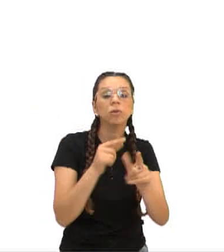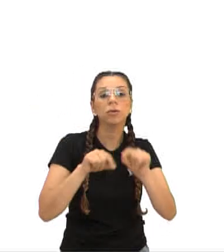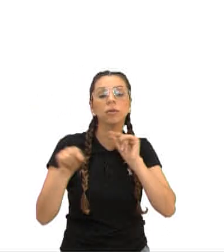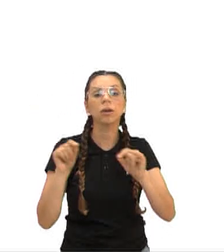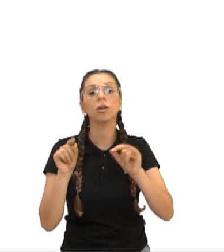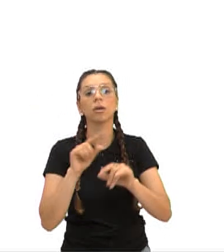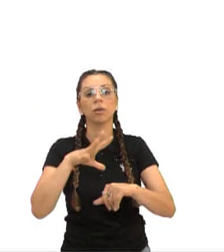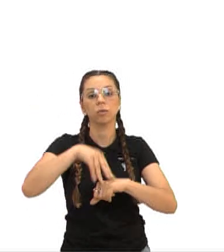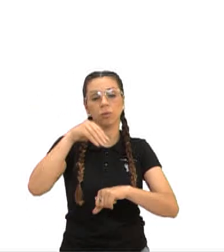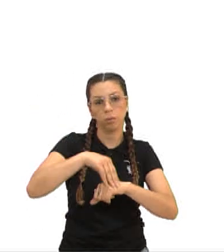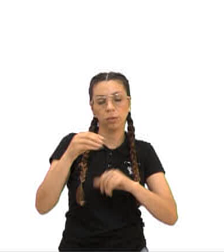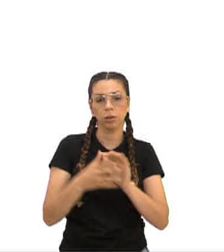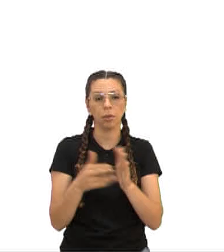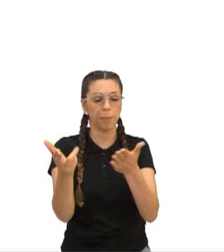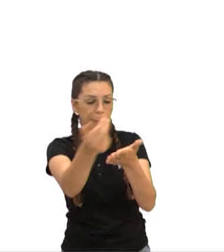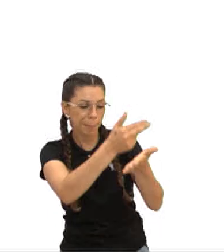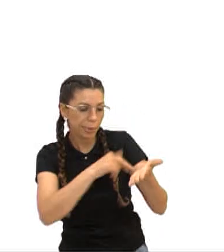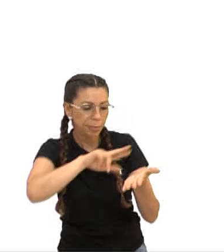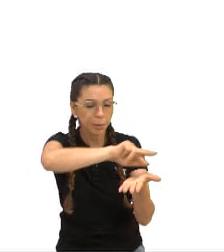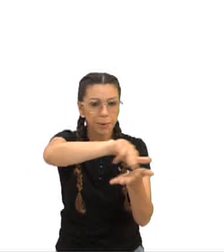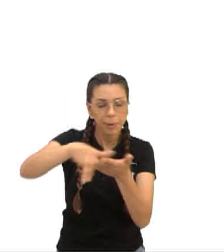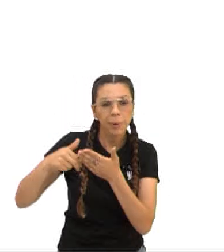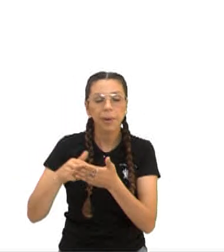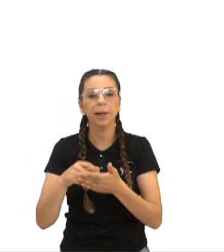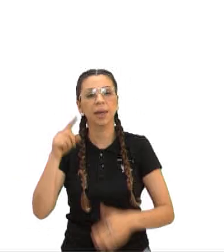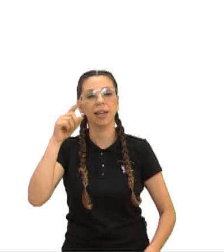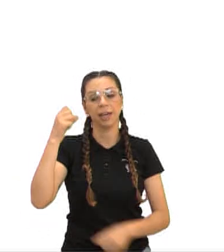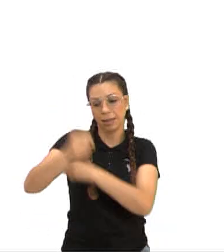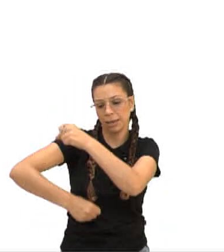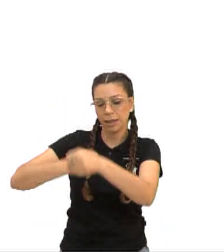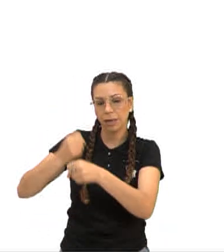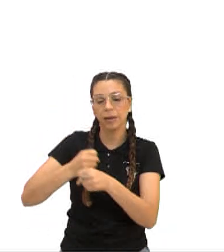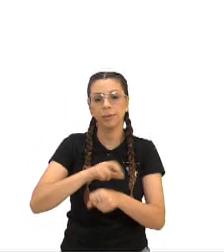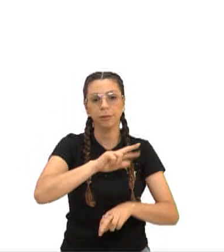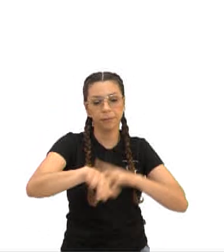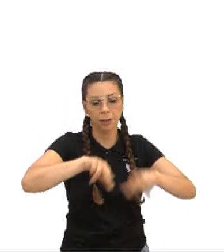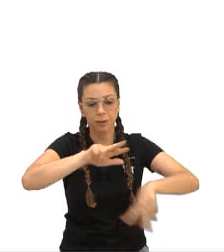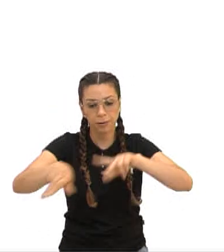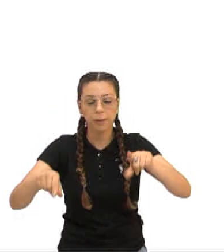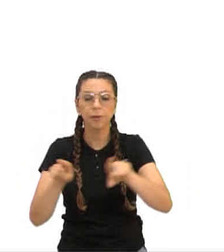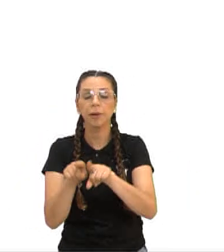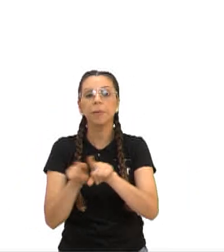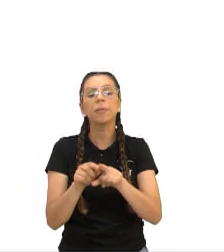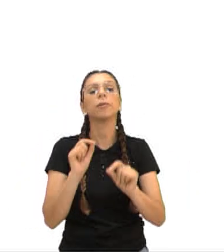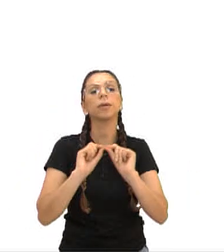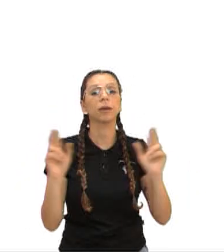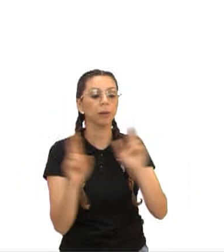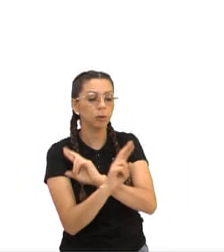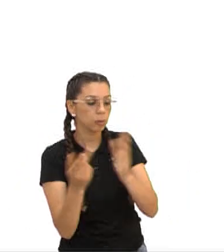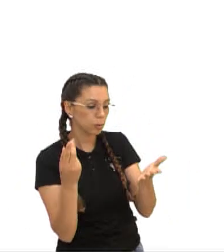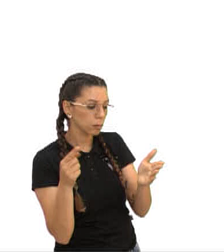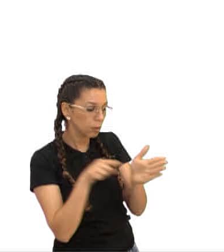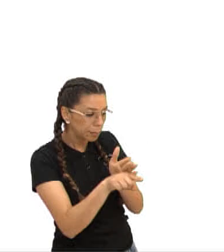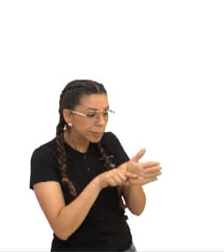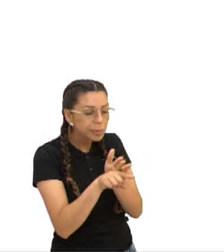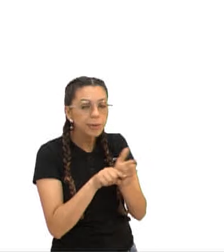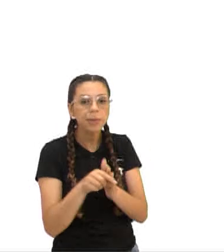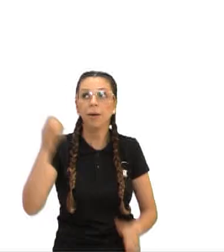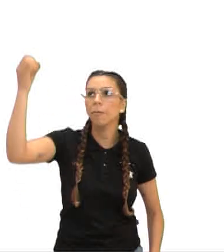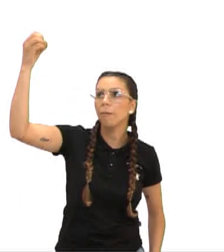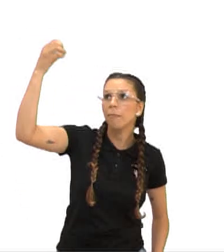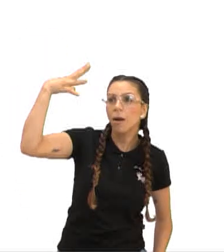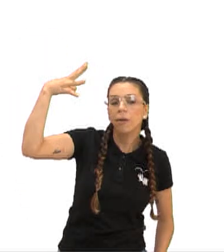várias telas de diversas horas do dia em diversas épocas, a fim de estudar a relação da cor com a luz do ambiente. Seus quadros